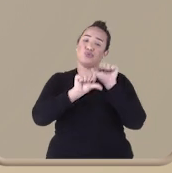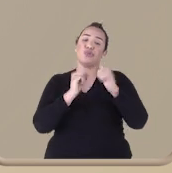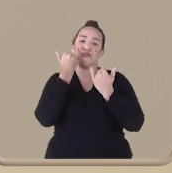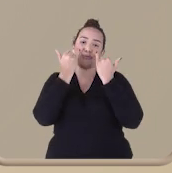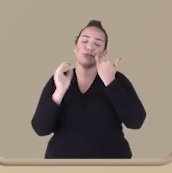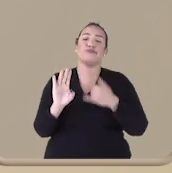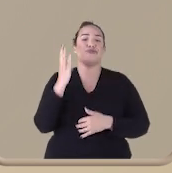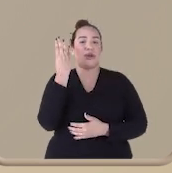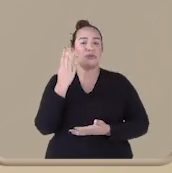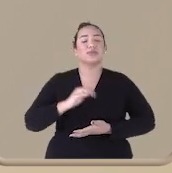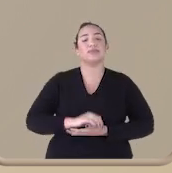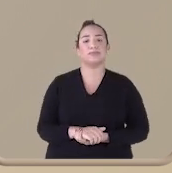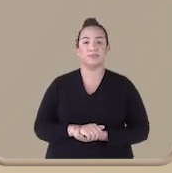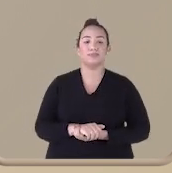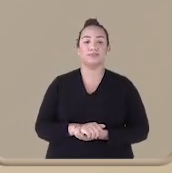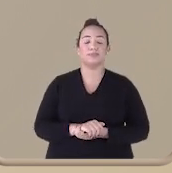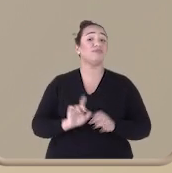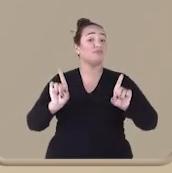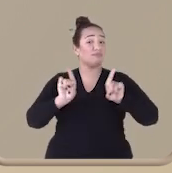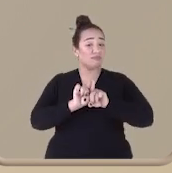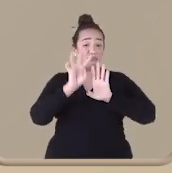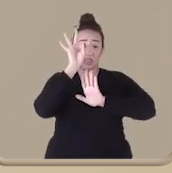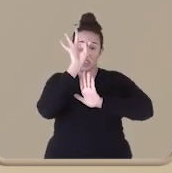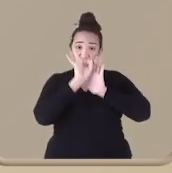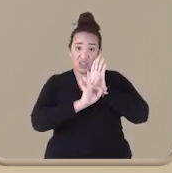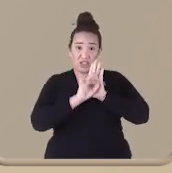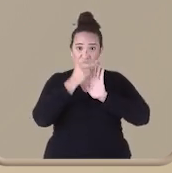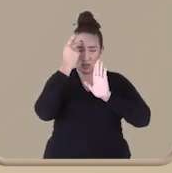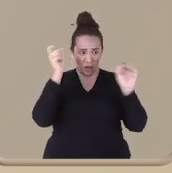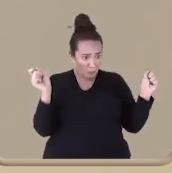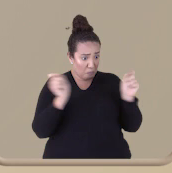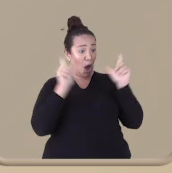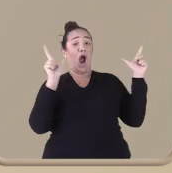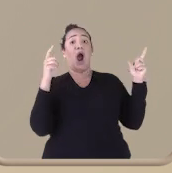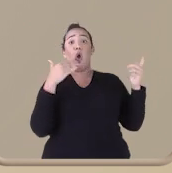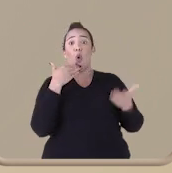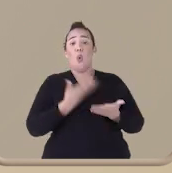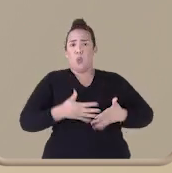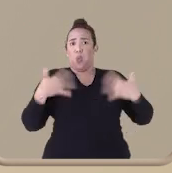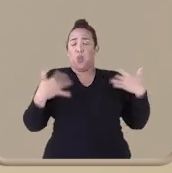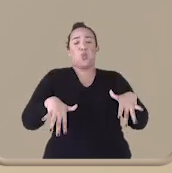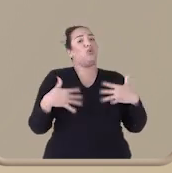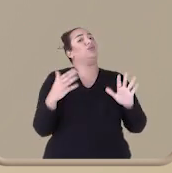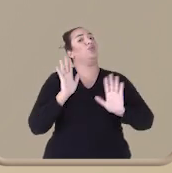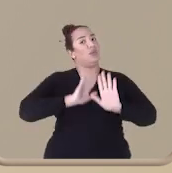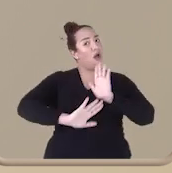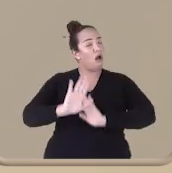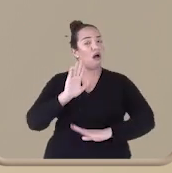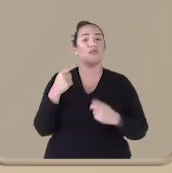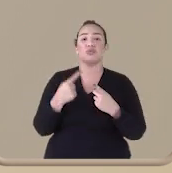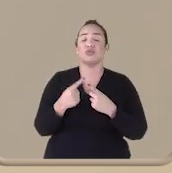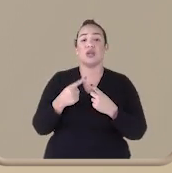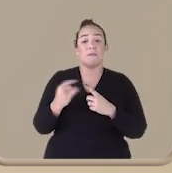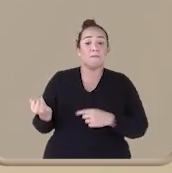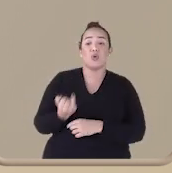ou não fazer mais sentido ali naquele contexto. Desconfie de textos alarmistas. Essas notícias, em geral, não